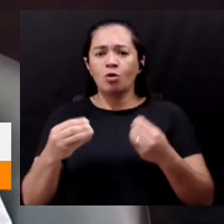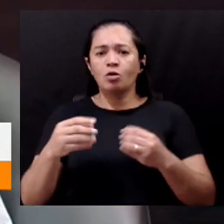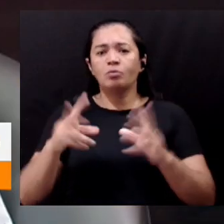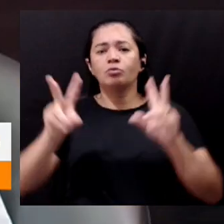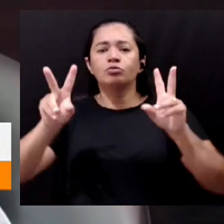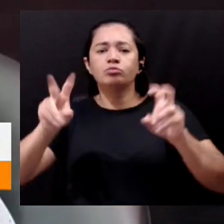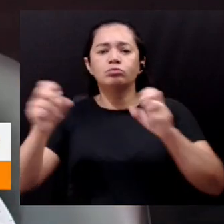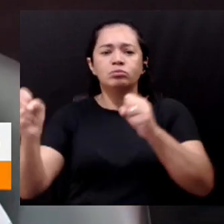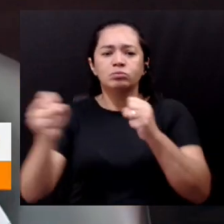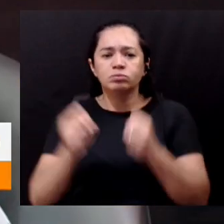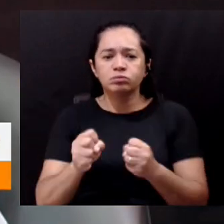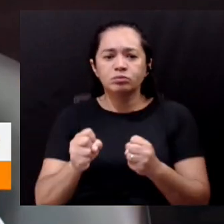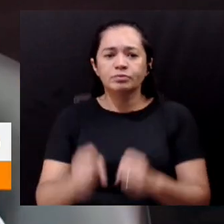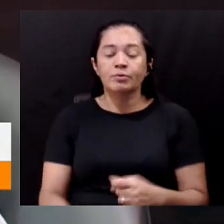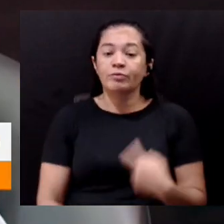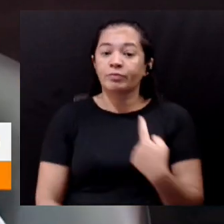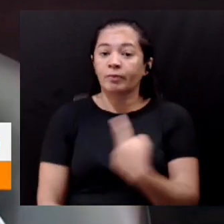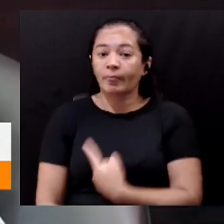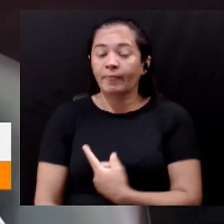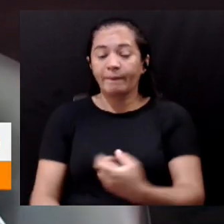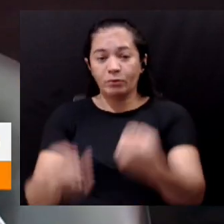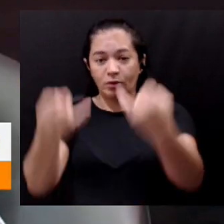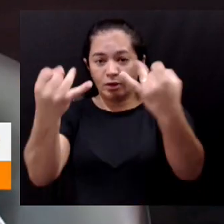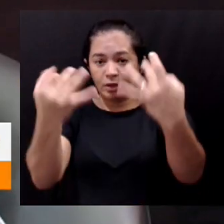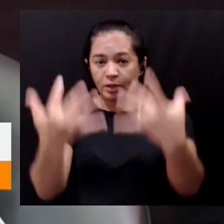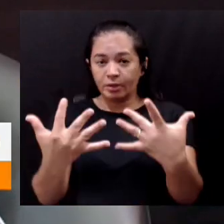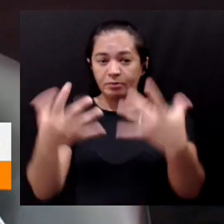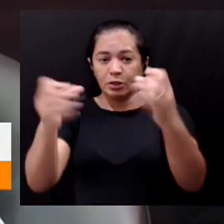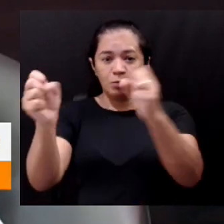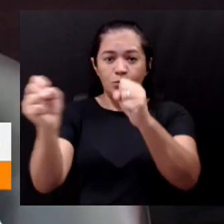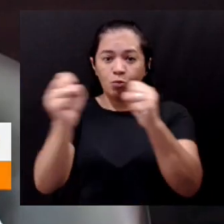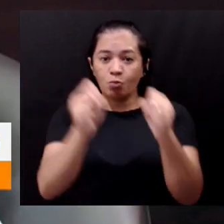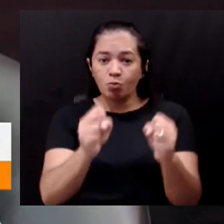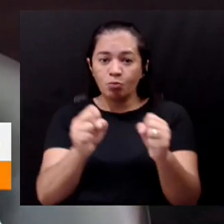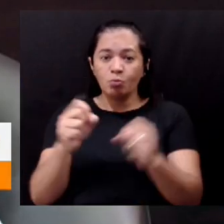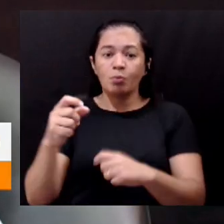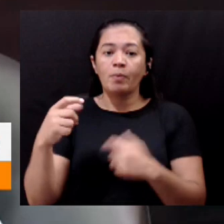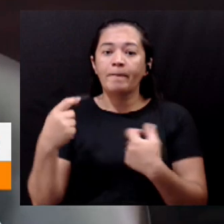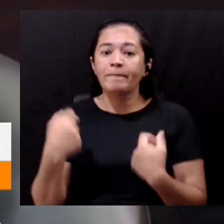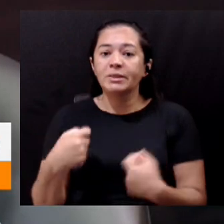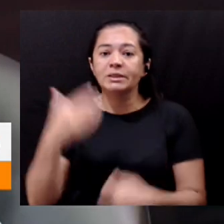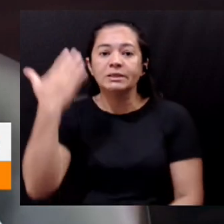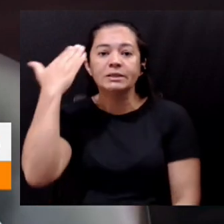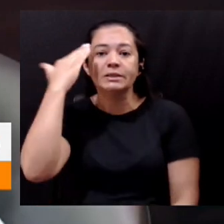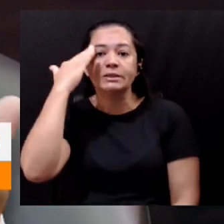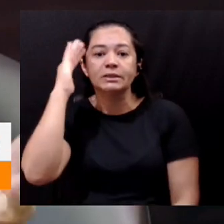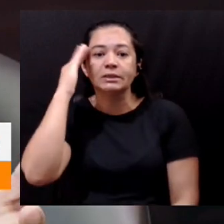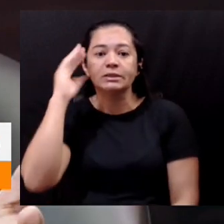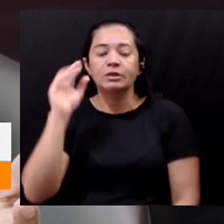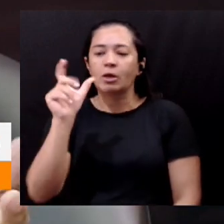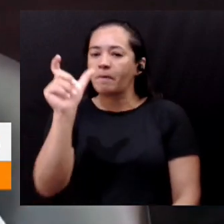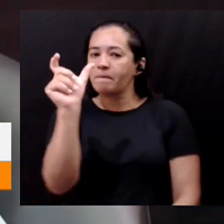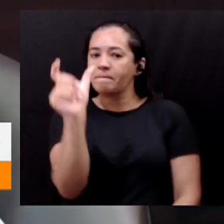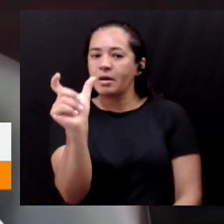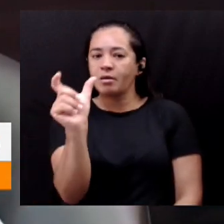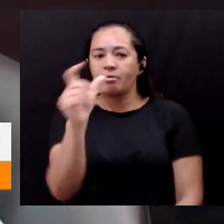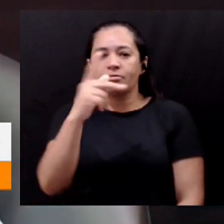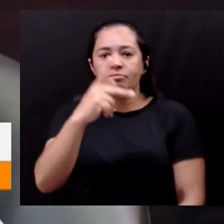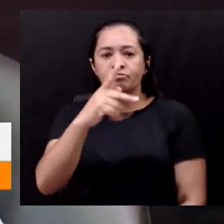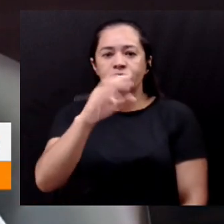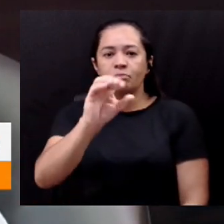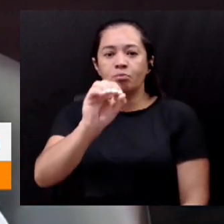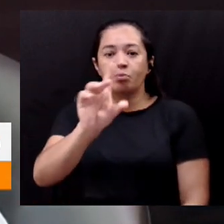Quando nós falamos do poder, né, nós precisamos entender que essa palavra, né, poder, poder o quê?